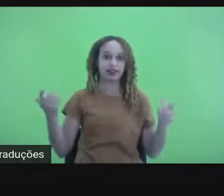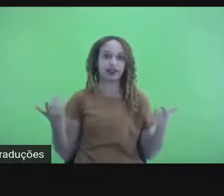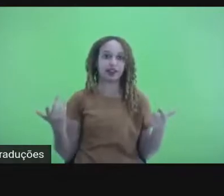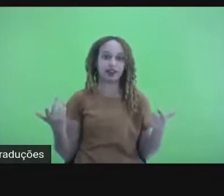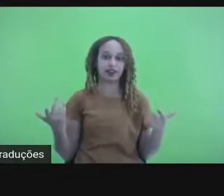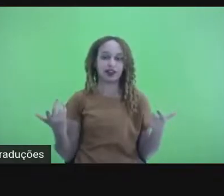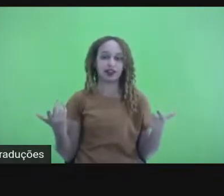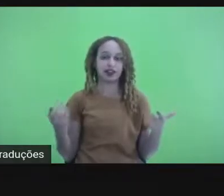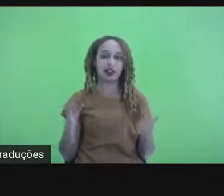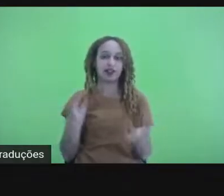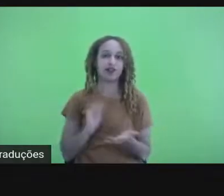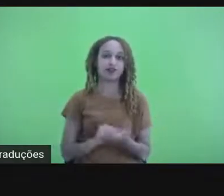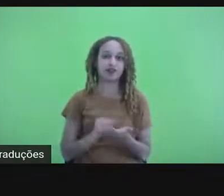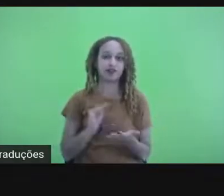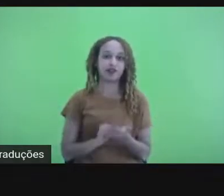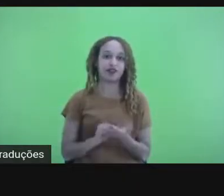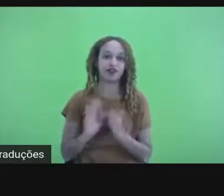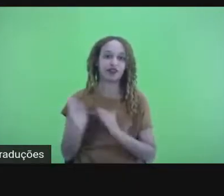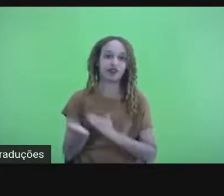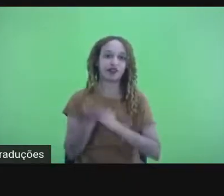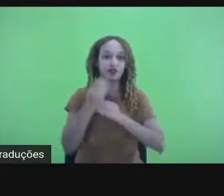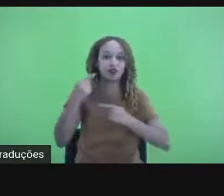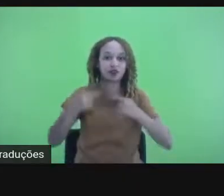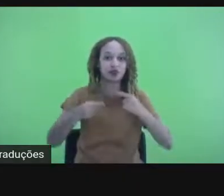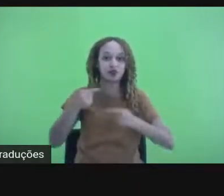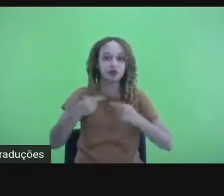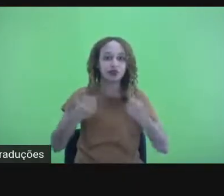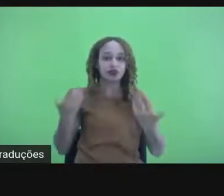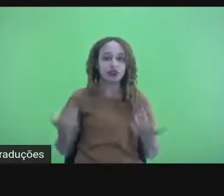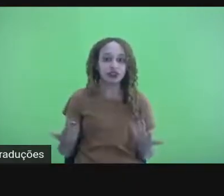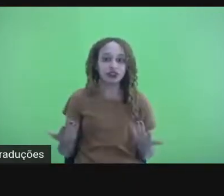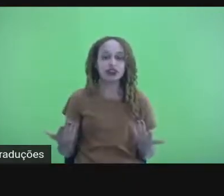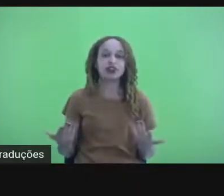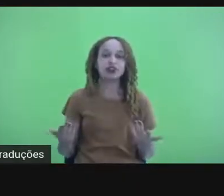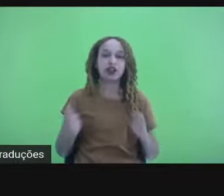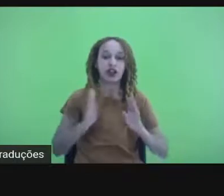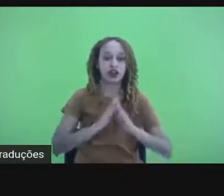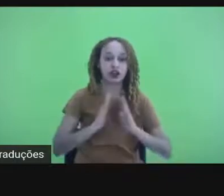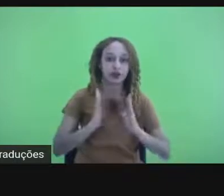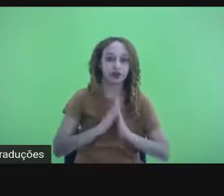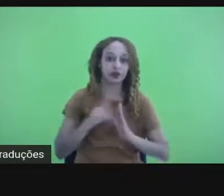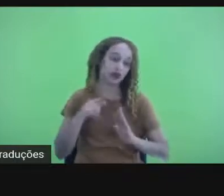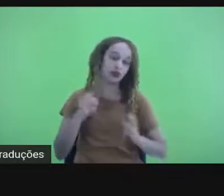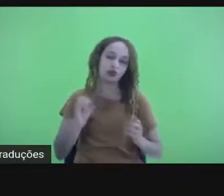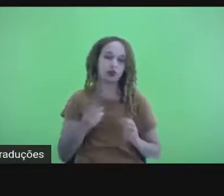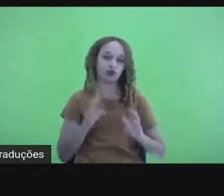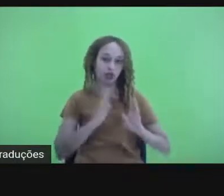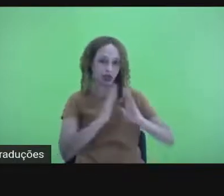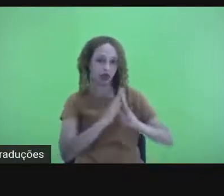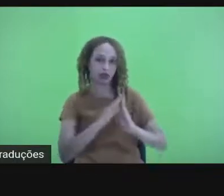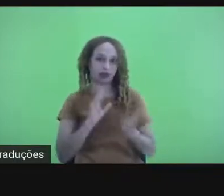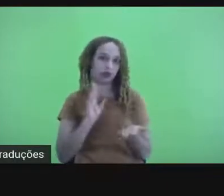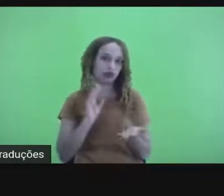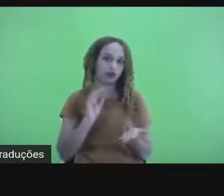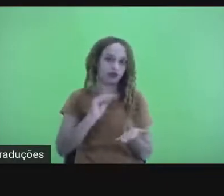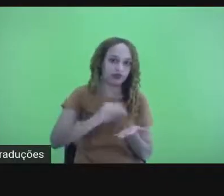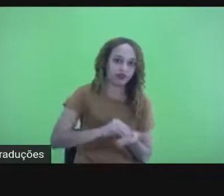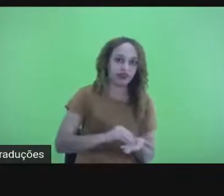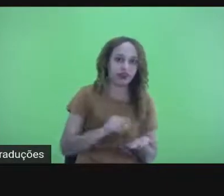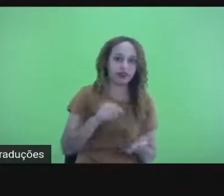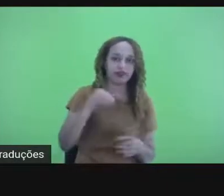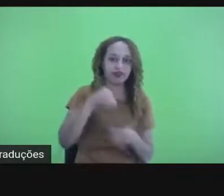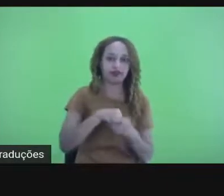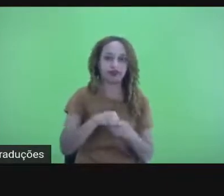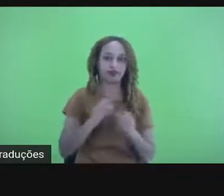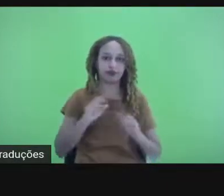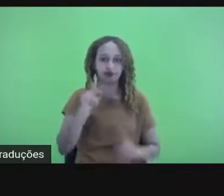do acesso às políticas habitacionais, à moradia propriamente dita dentro do nosso país, ou a condição de